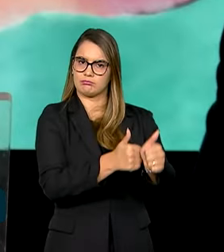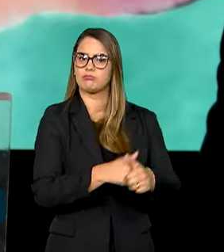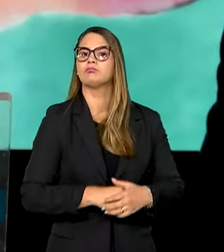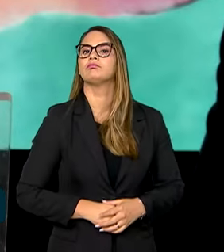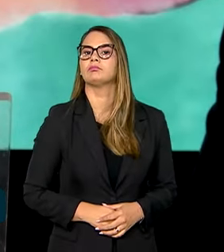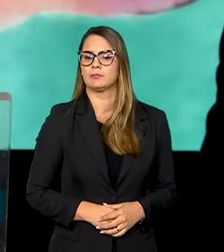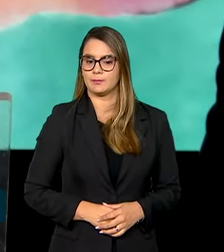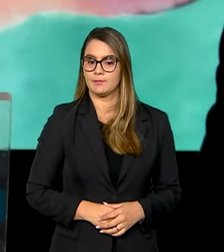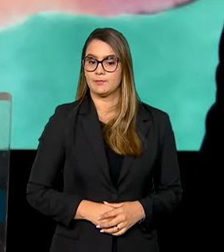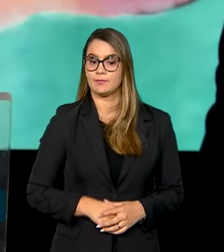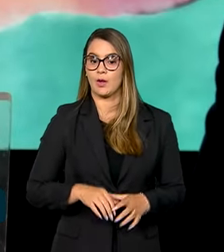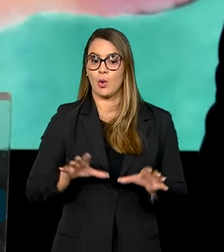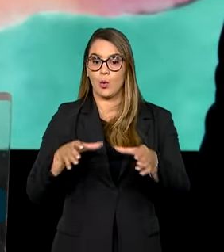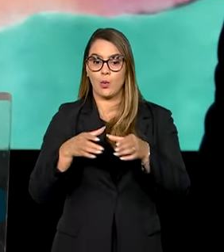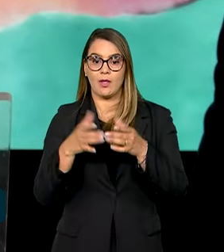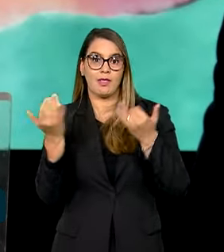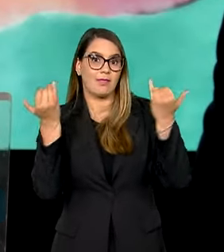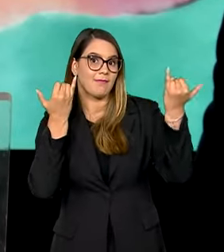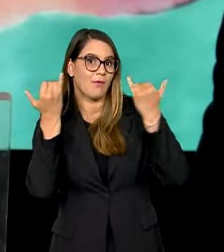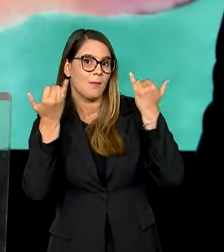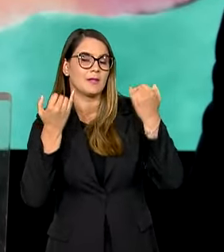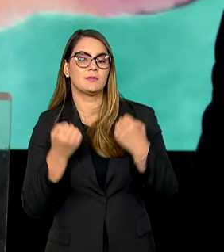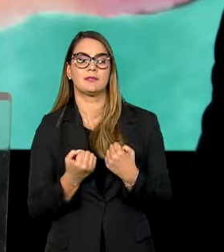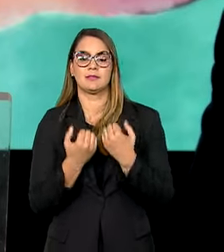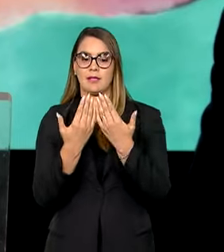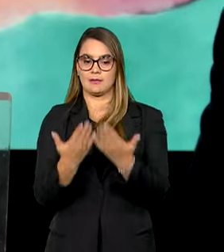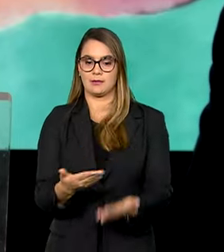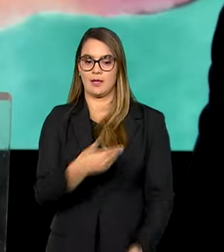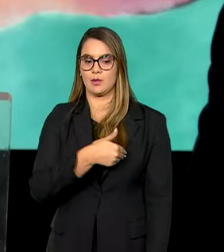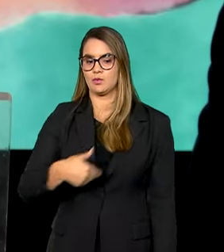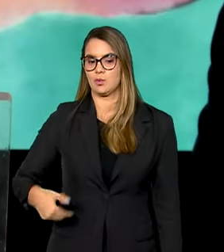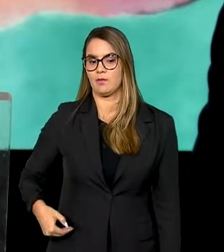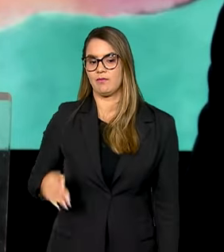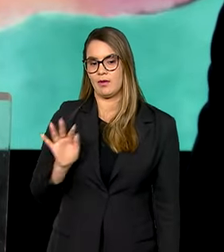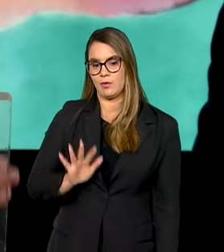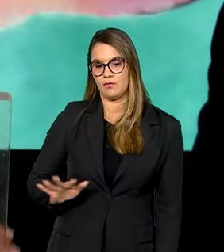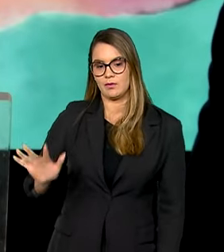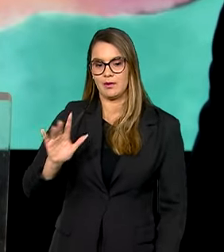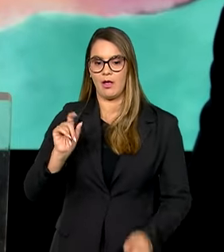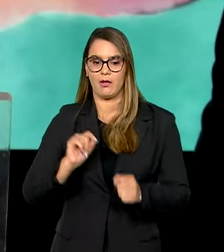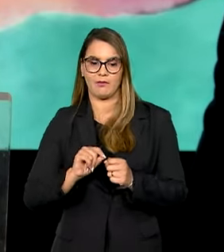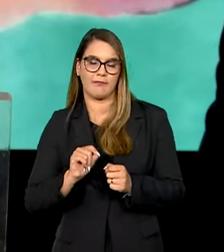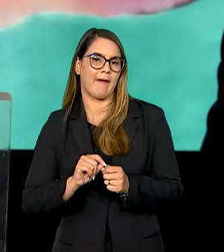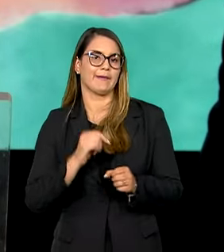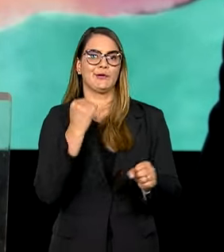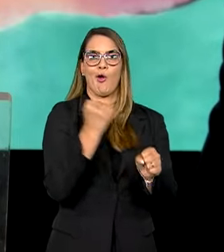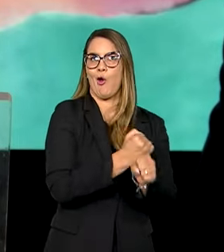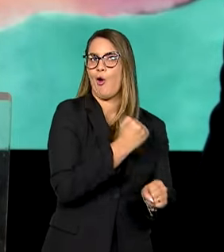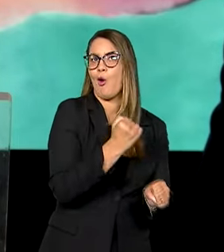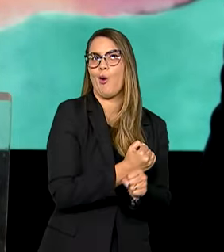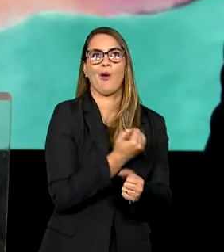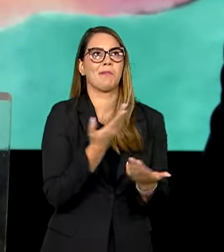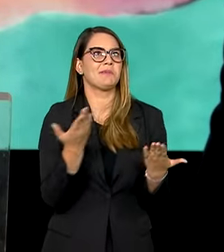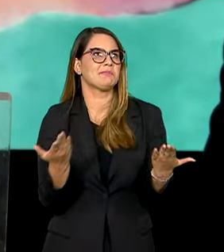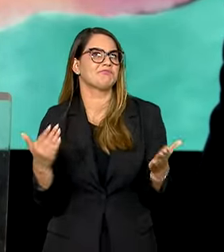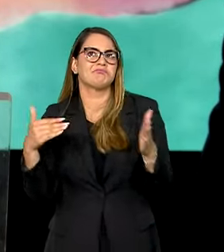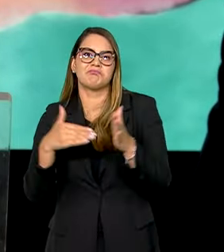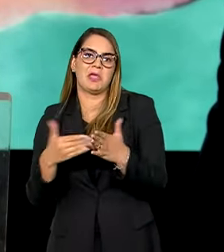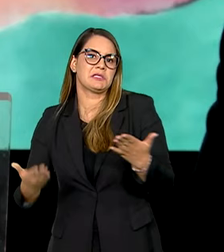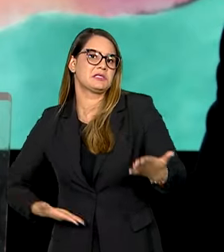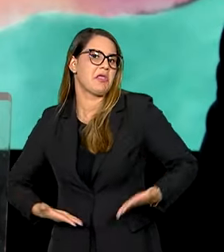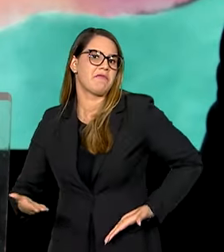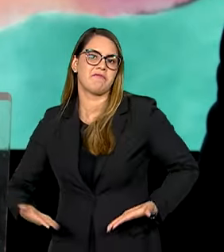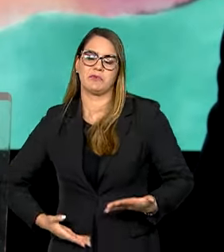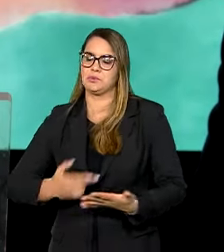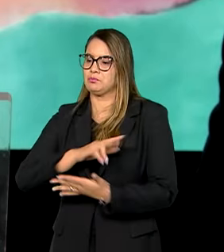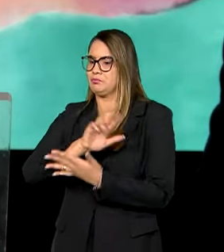conjunto de informações das entregas que o governo federal faz, que vão desde obras até serviços prestados